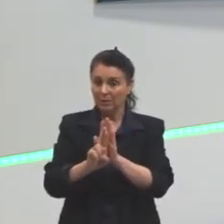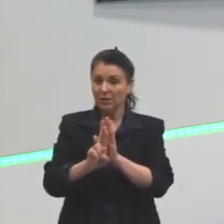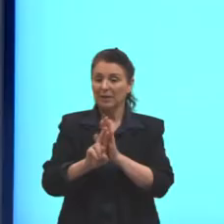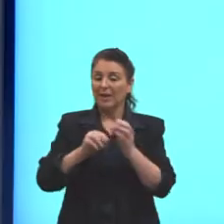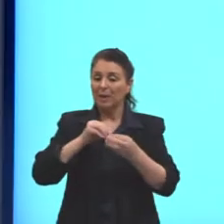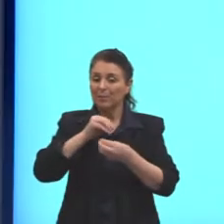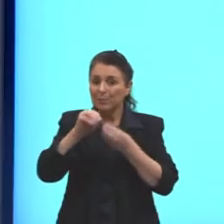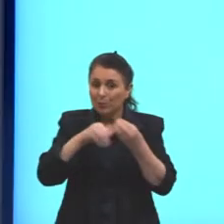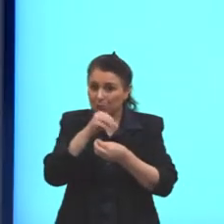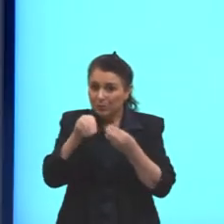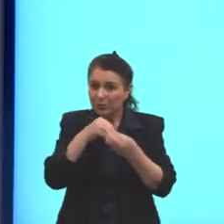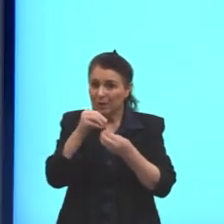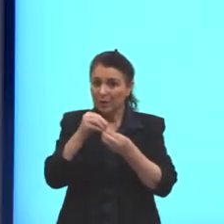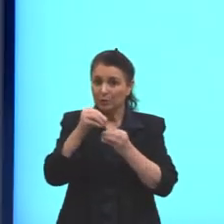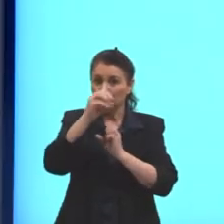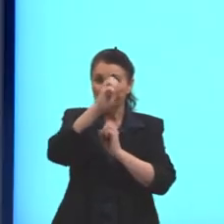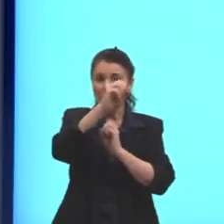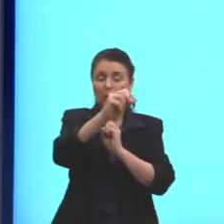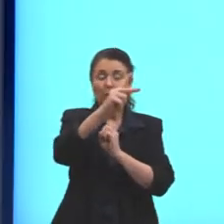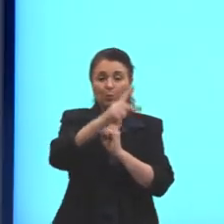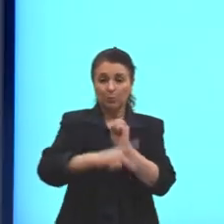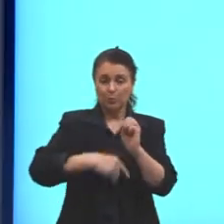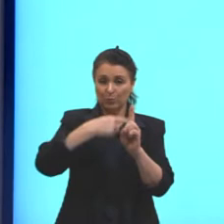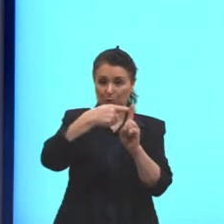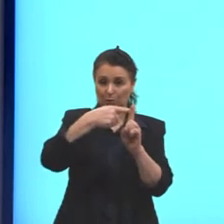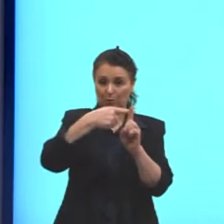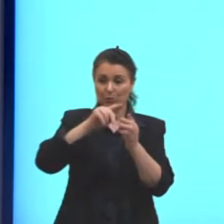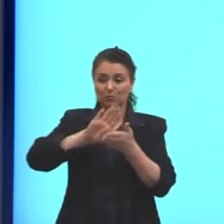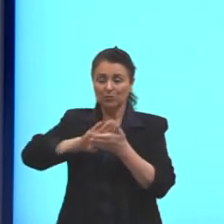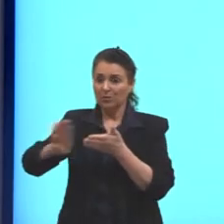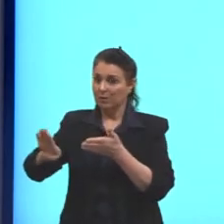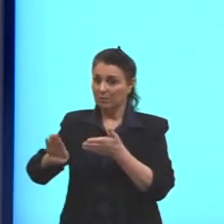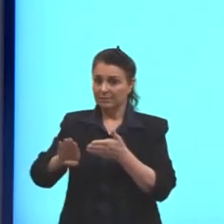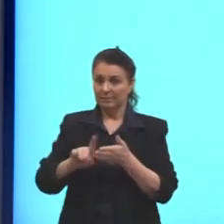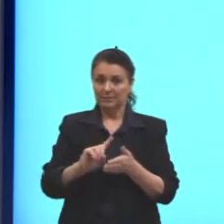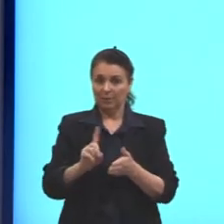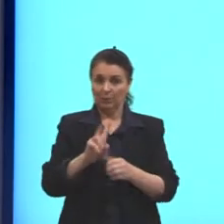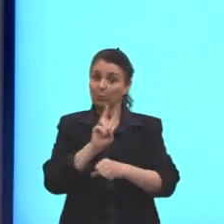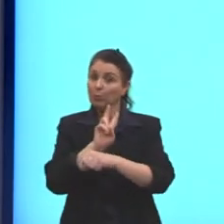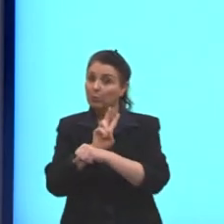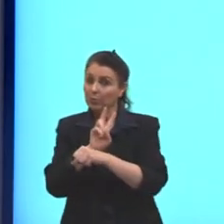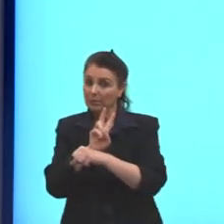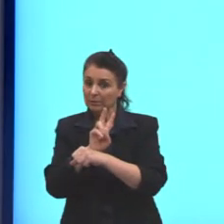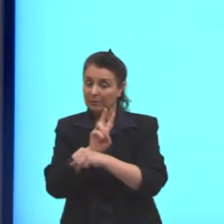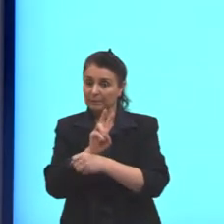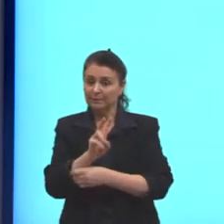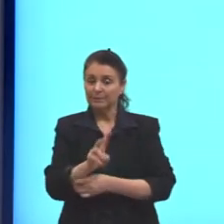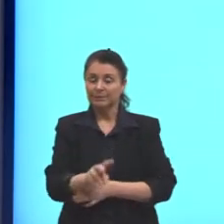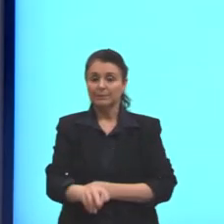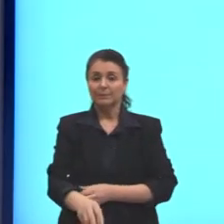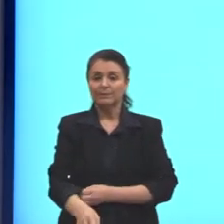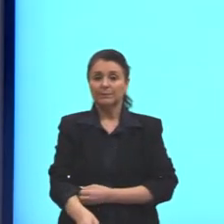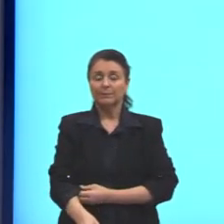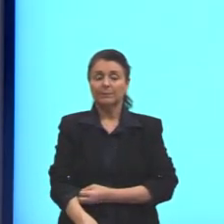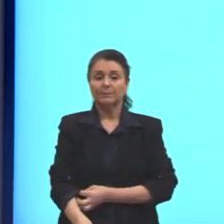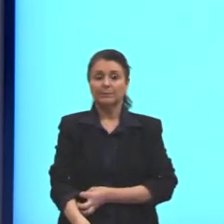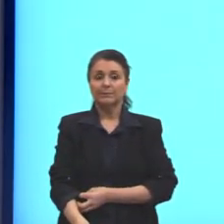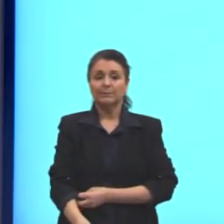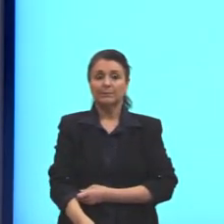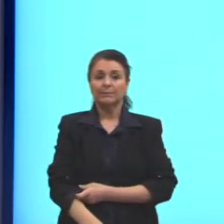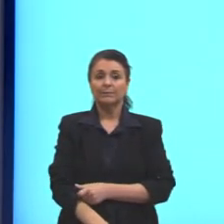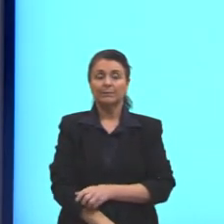nos prótons né como se a gente tivesse removidos pró desse daqui tá então cuidado e